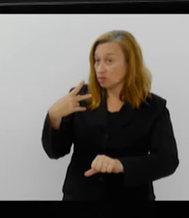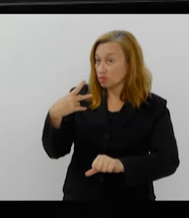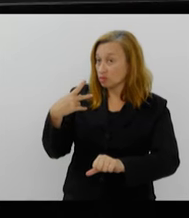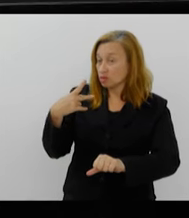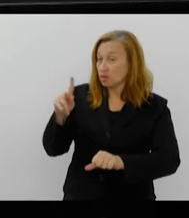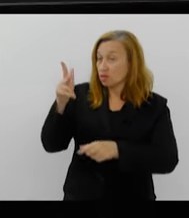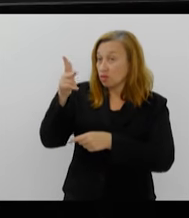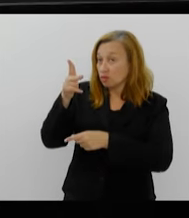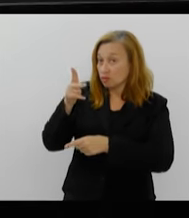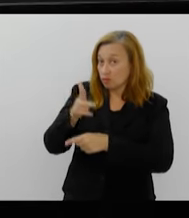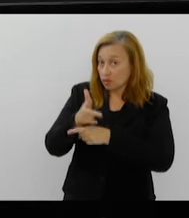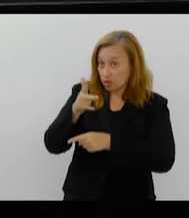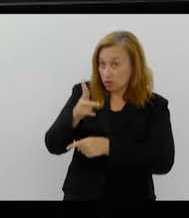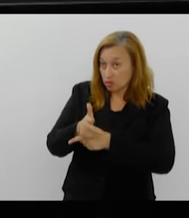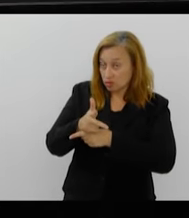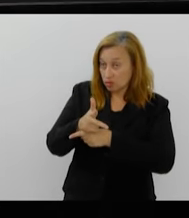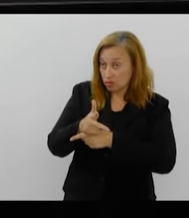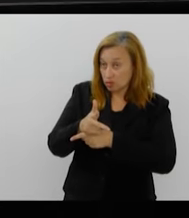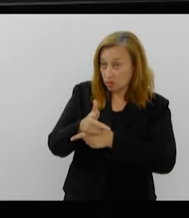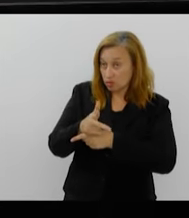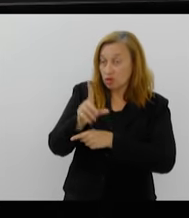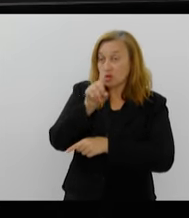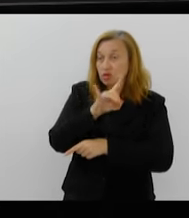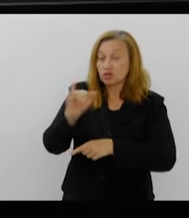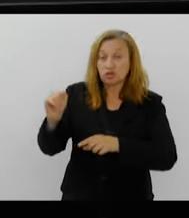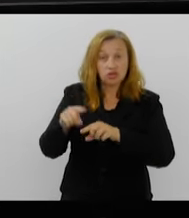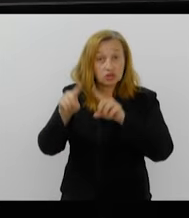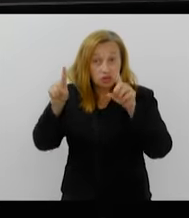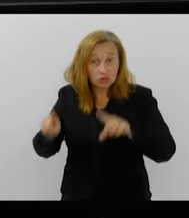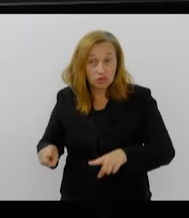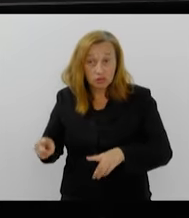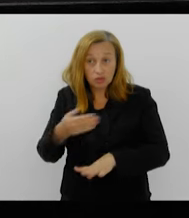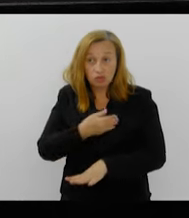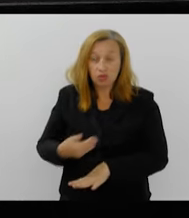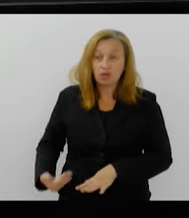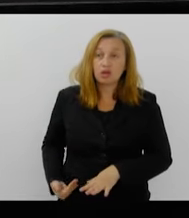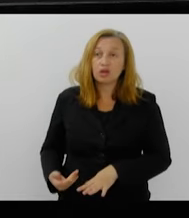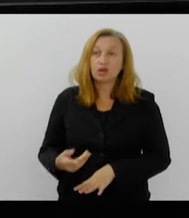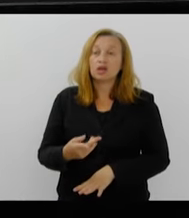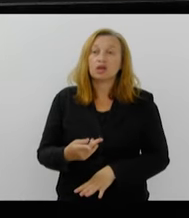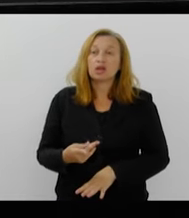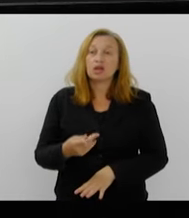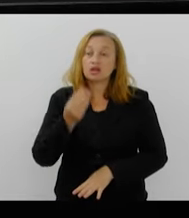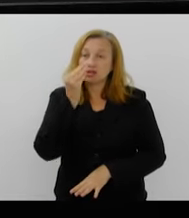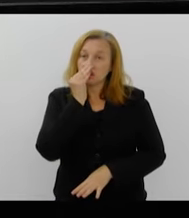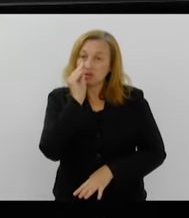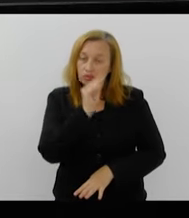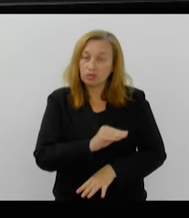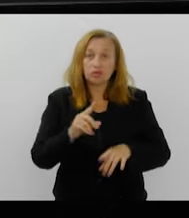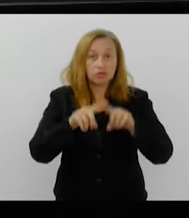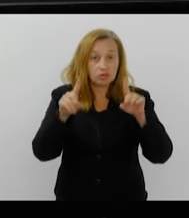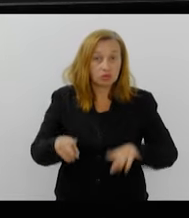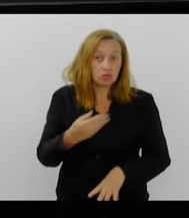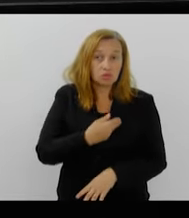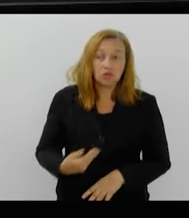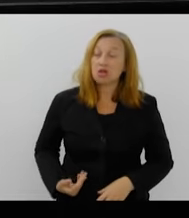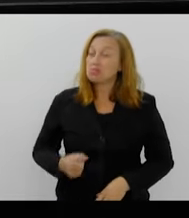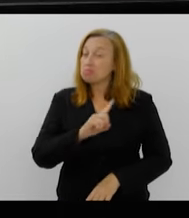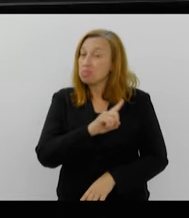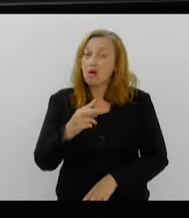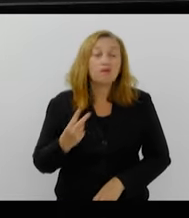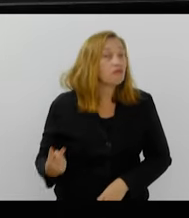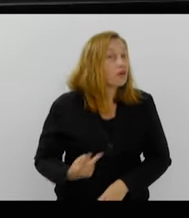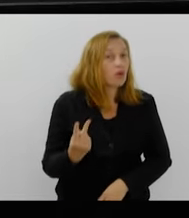vídeo designado para o Dia do Servidor, ele trata mal os servidores públicos. Ele não